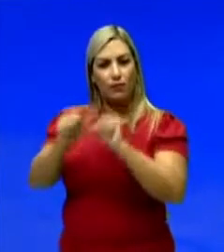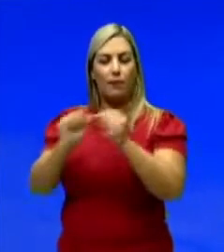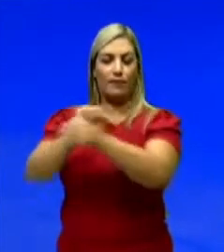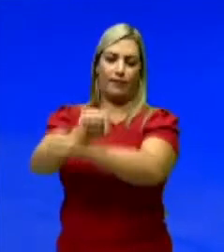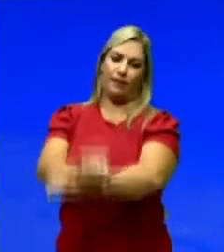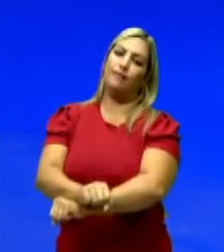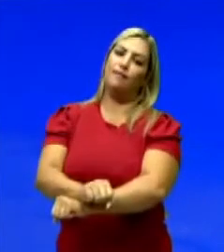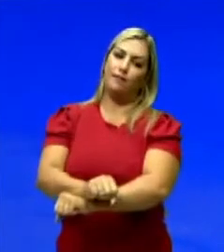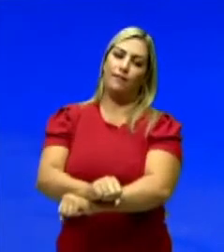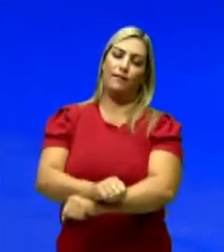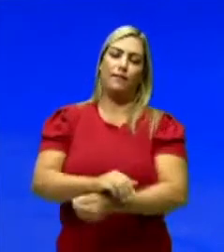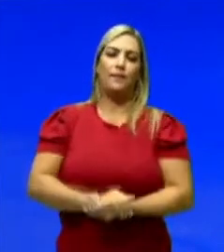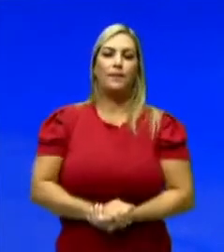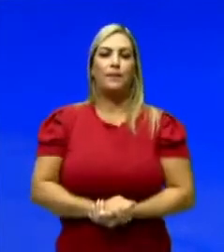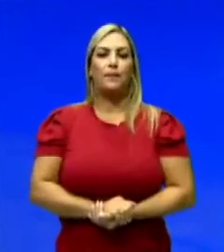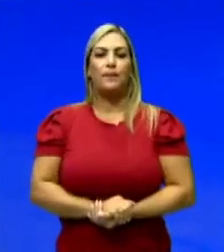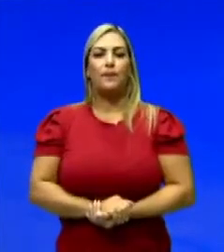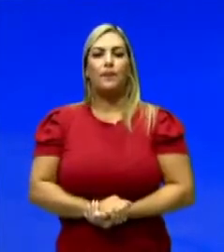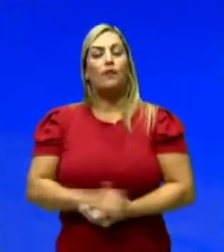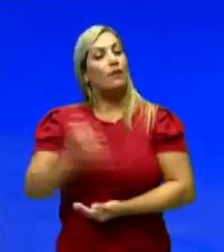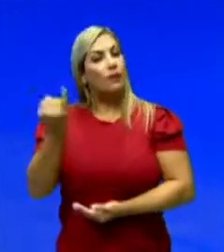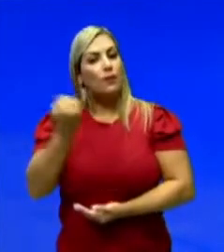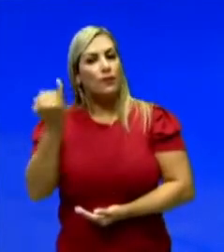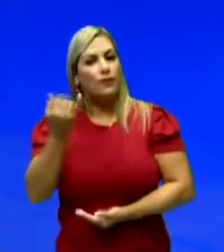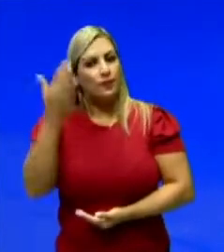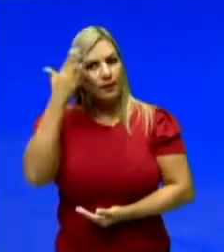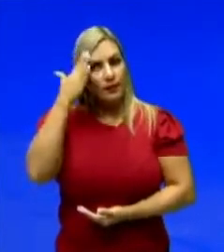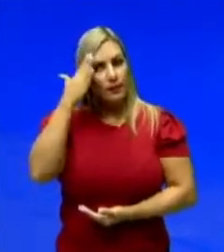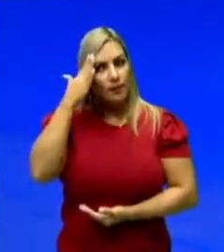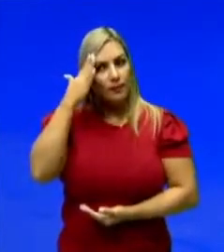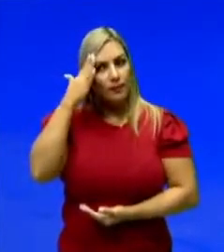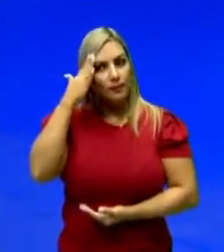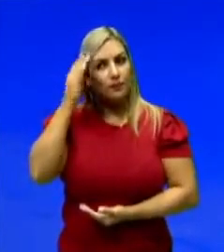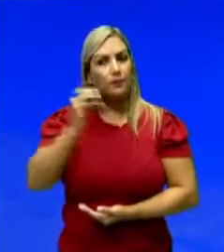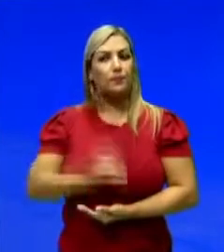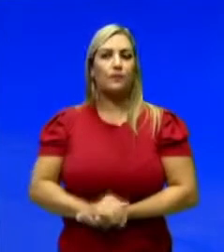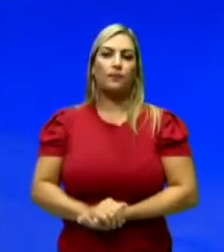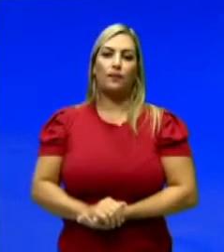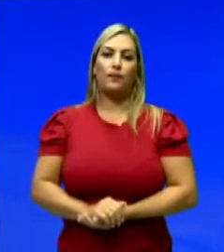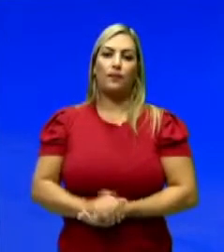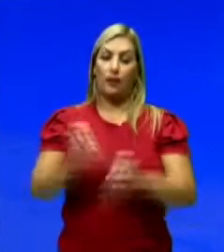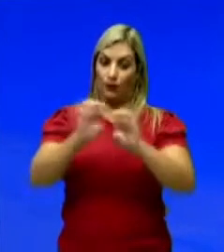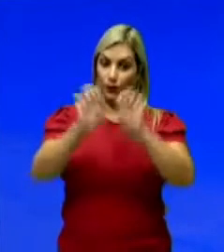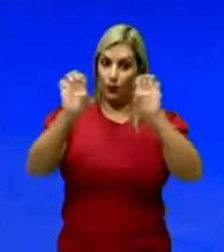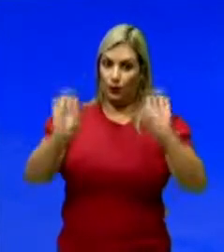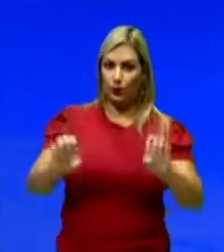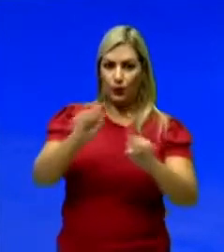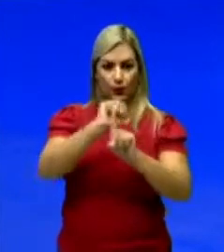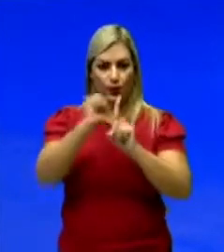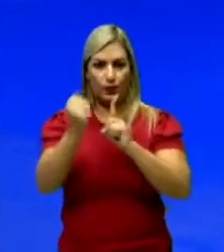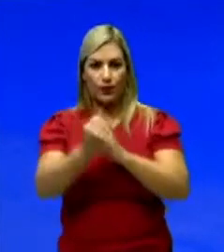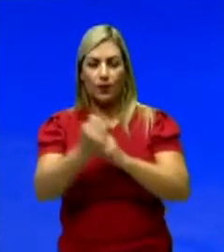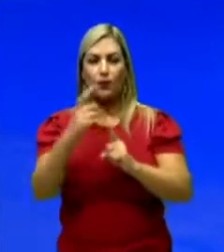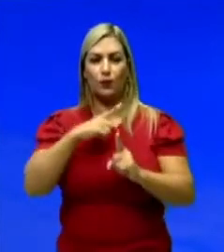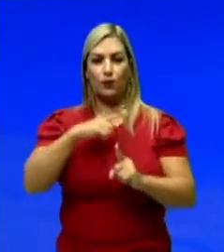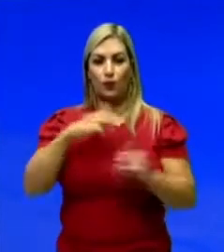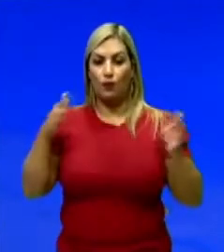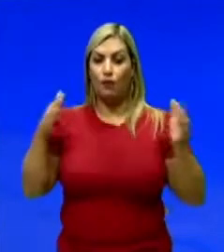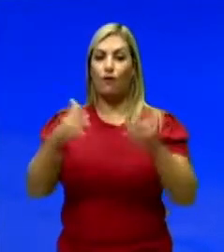tornavam escravo o que que é importante saber é importante saber que essa estrutura social o